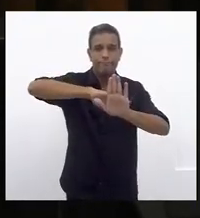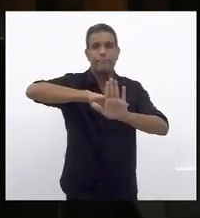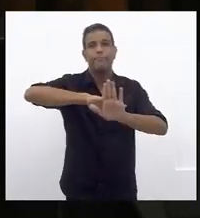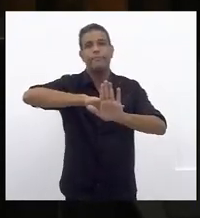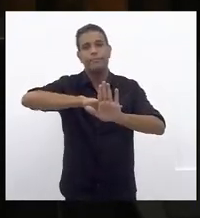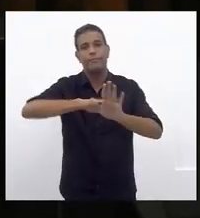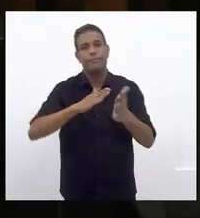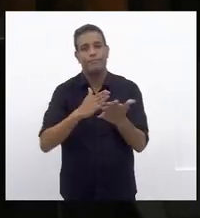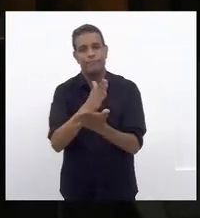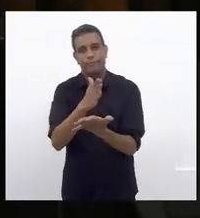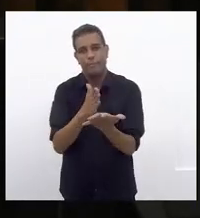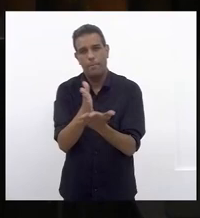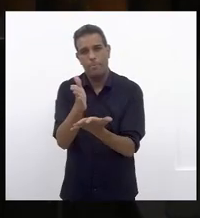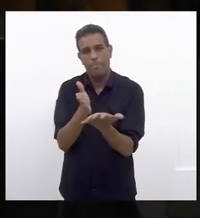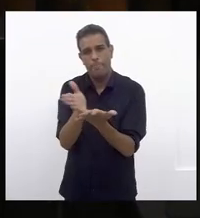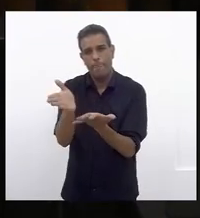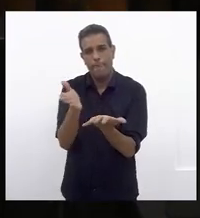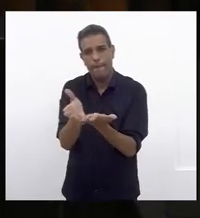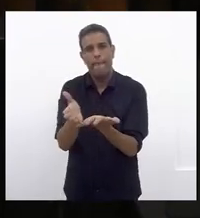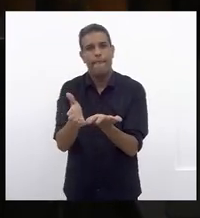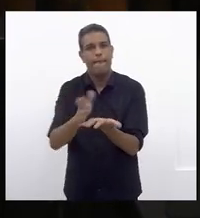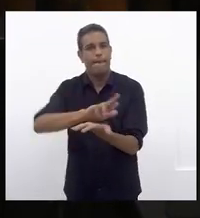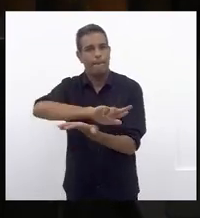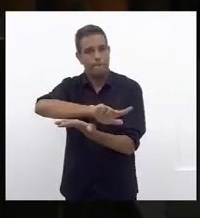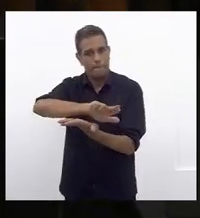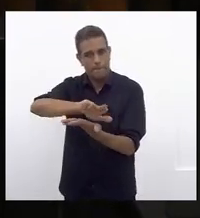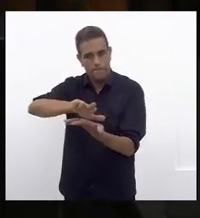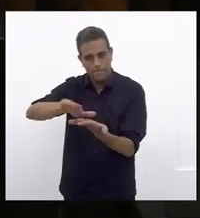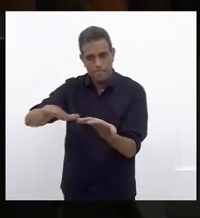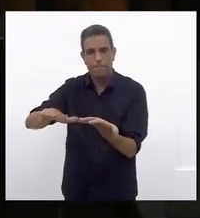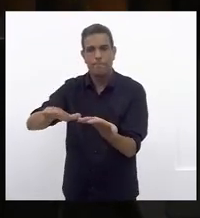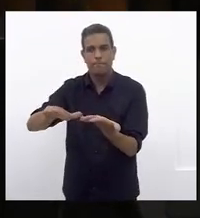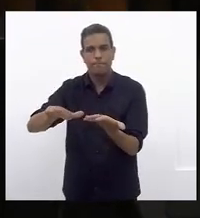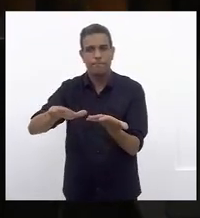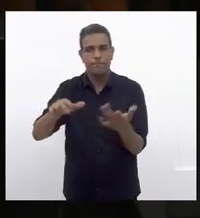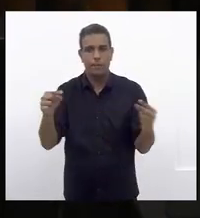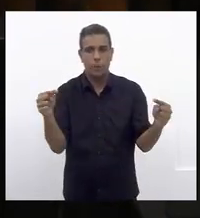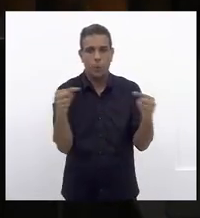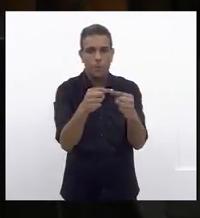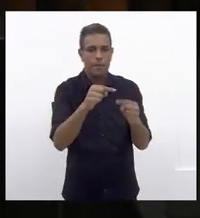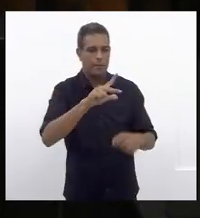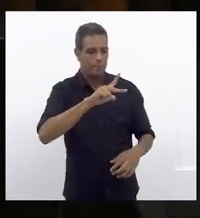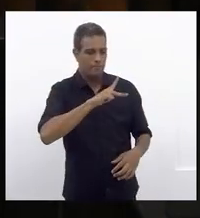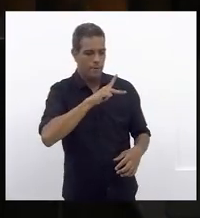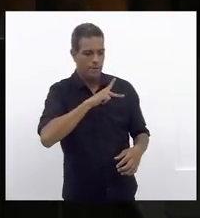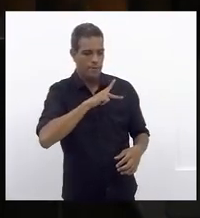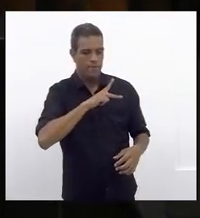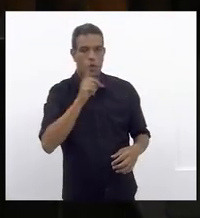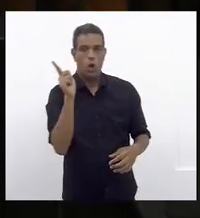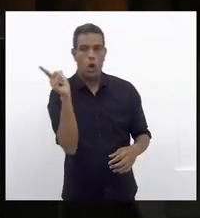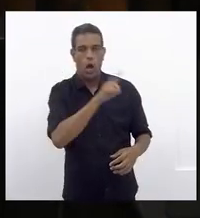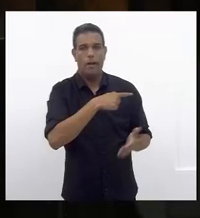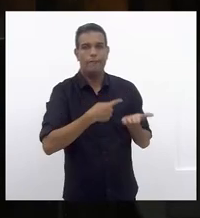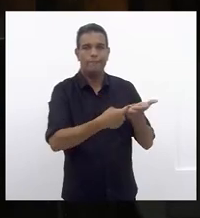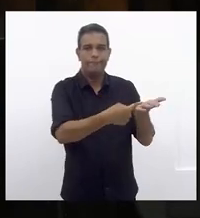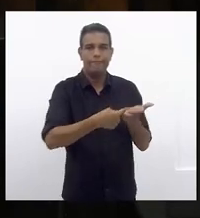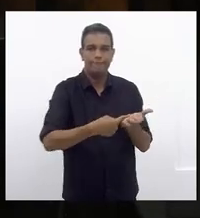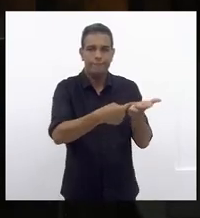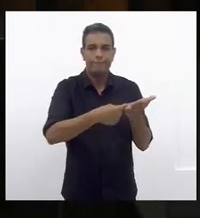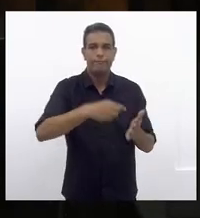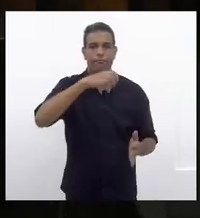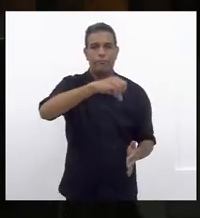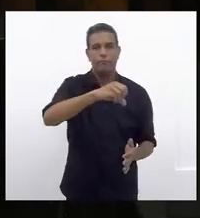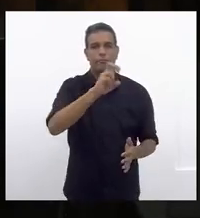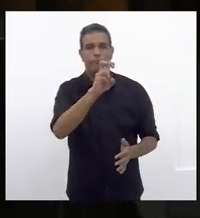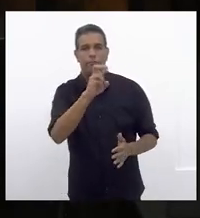precedentes diversos nas concessões à iniciativa privada que ocorreram entre 95